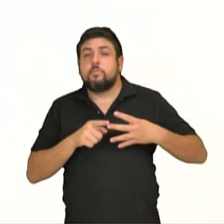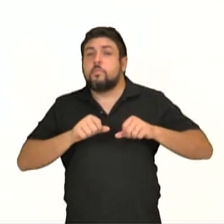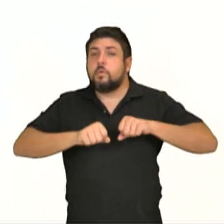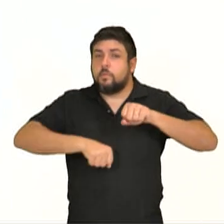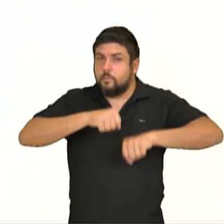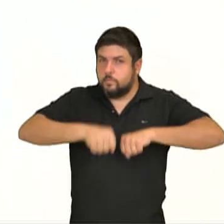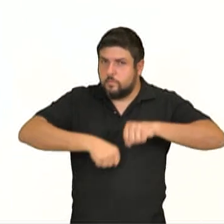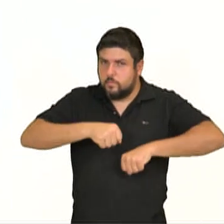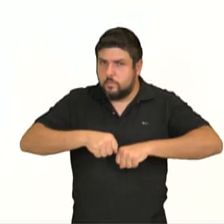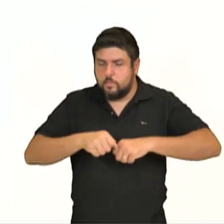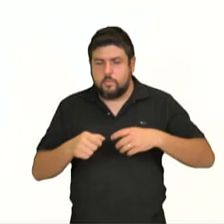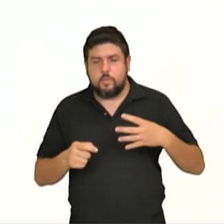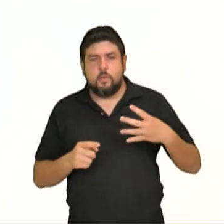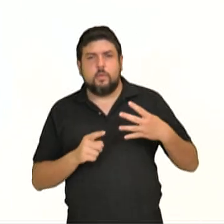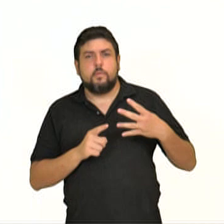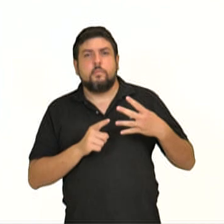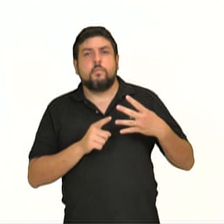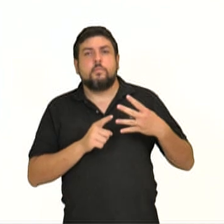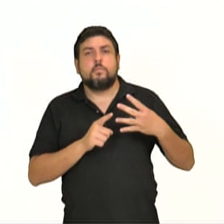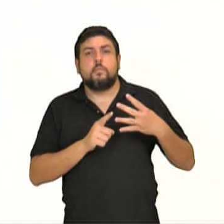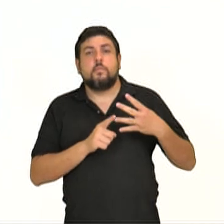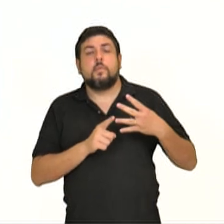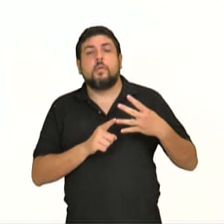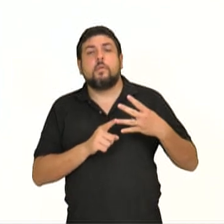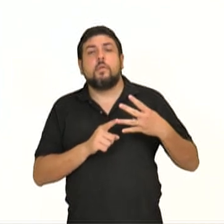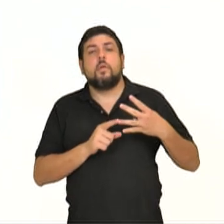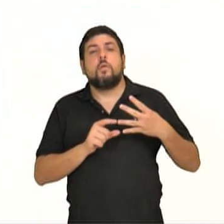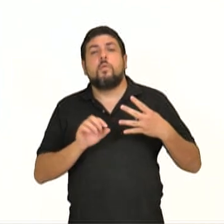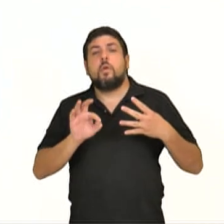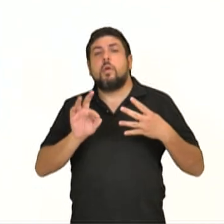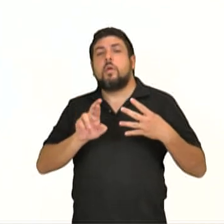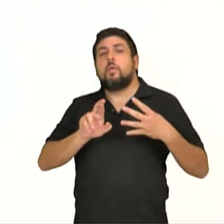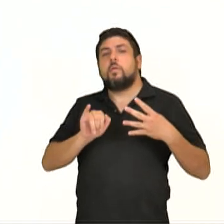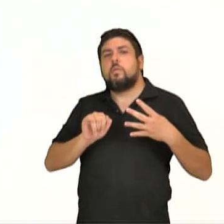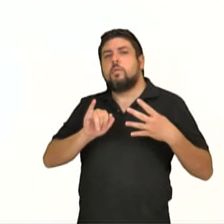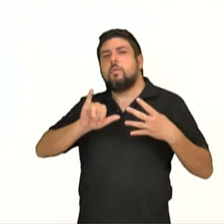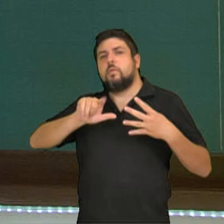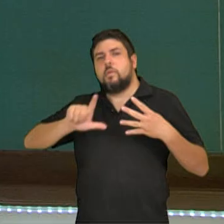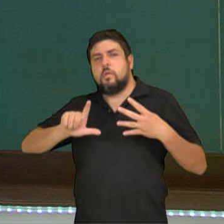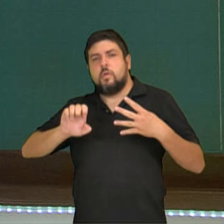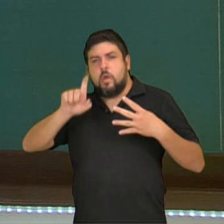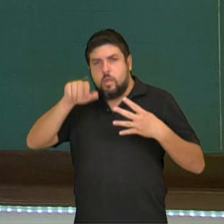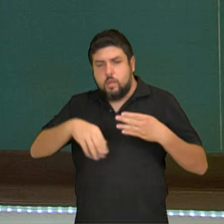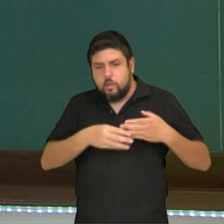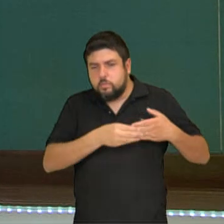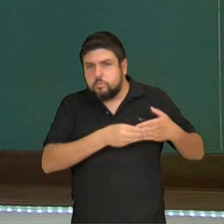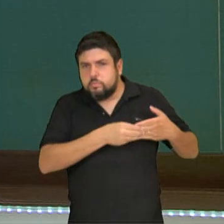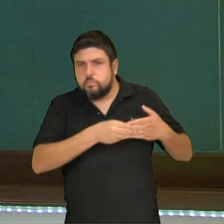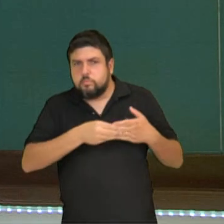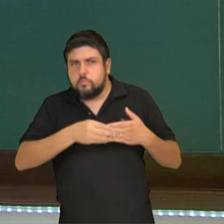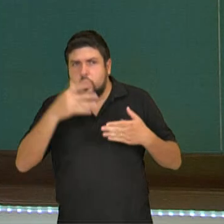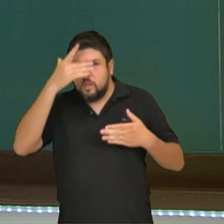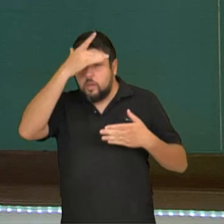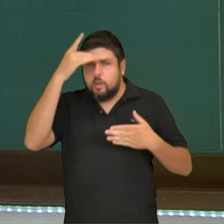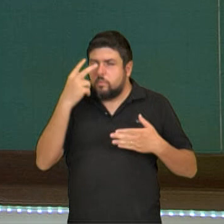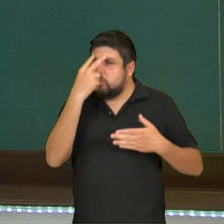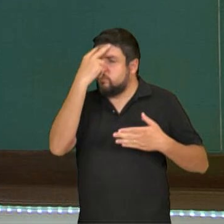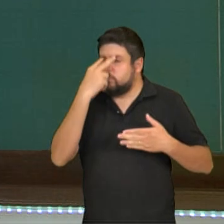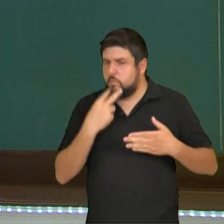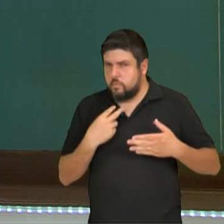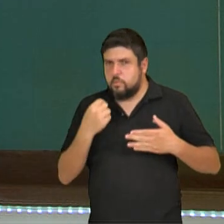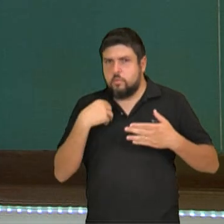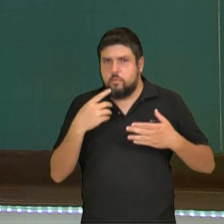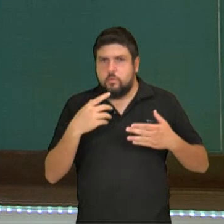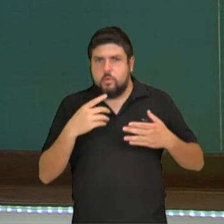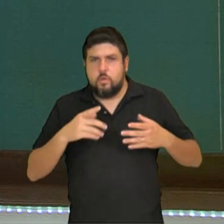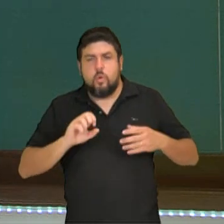tá? Aqui o trail orienting, que seria para as pessoas que têm deficiência física, geralmente, ó, tá vendo bem visual, né? Fazem